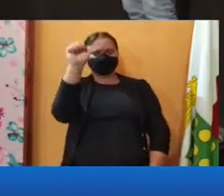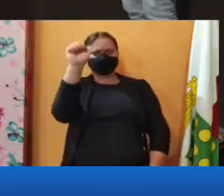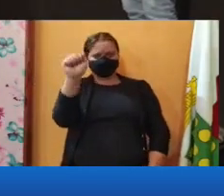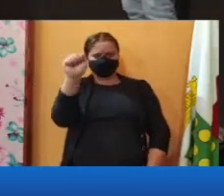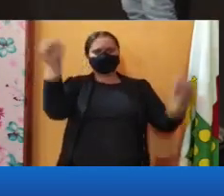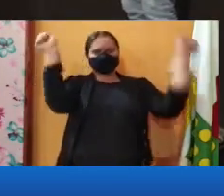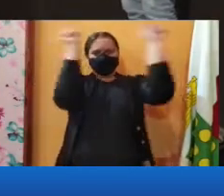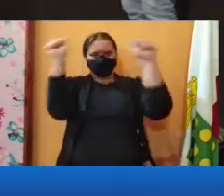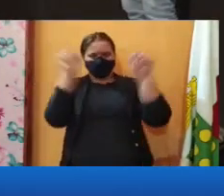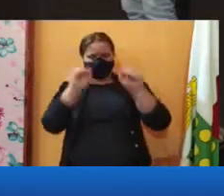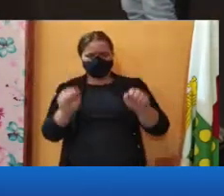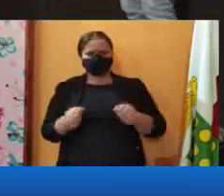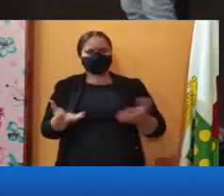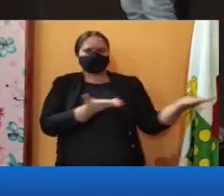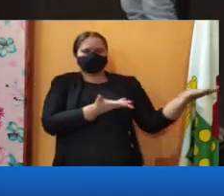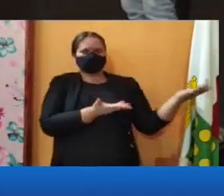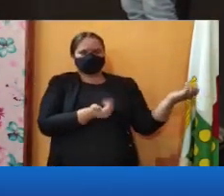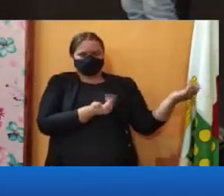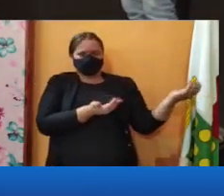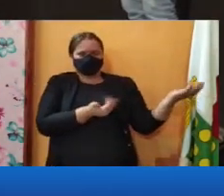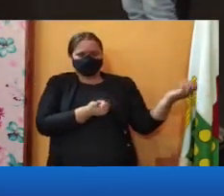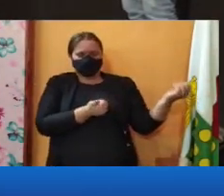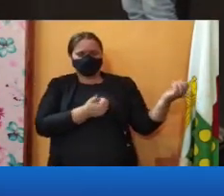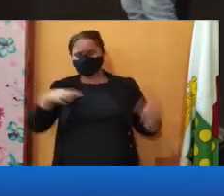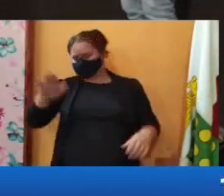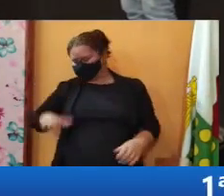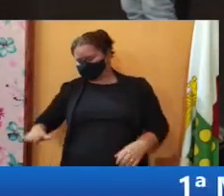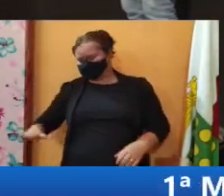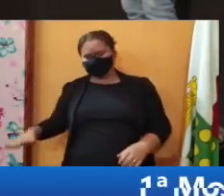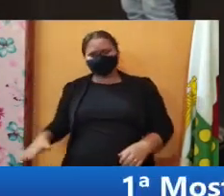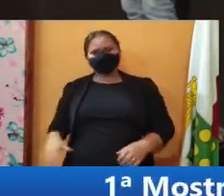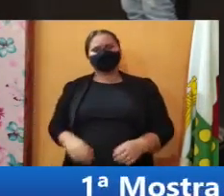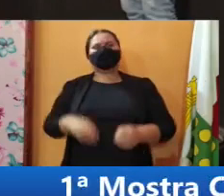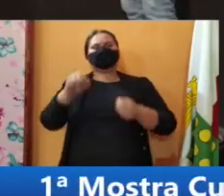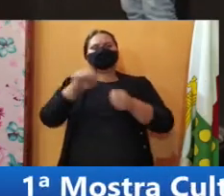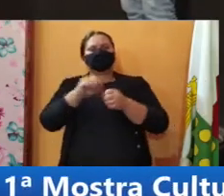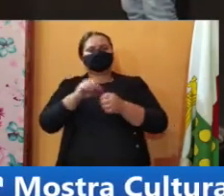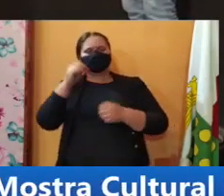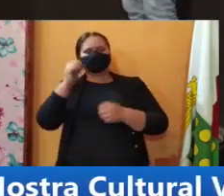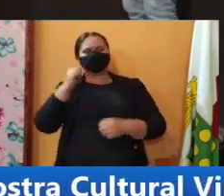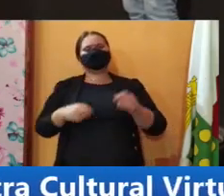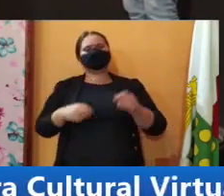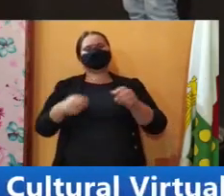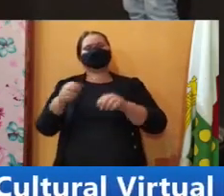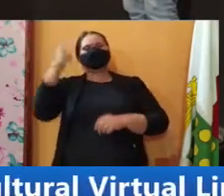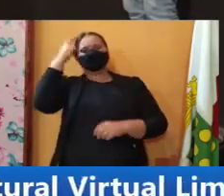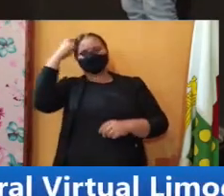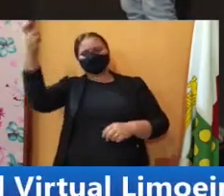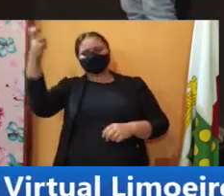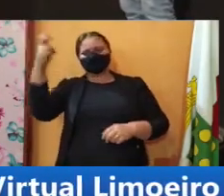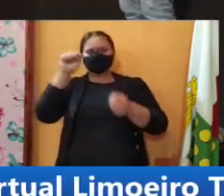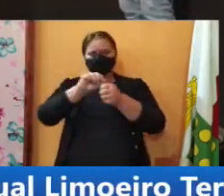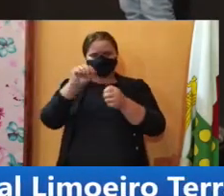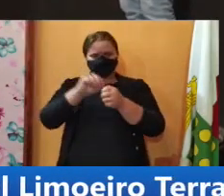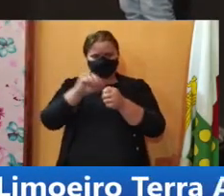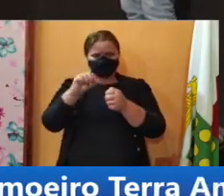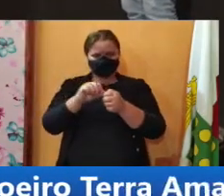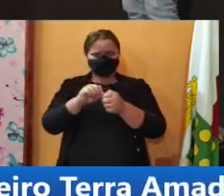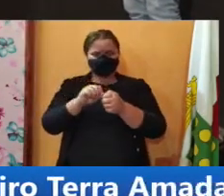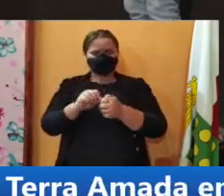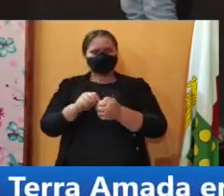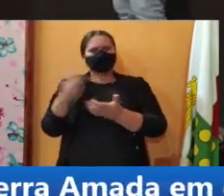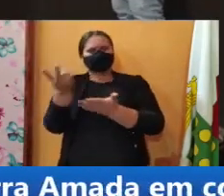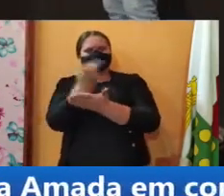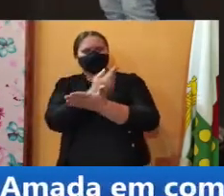nossa cultura. Uma criança que se interessa pela cultura, né? E tem aí um trabalho